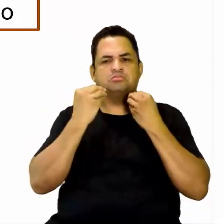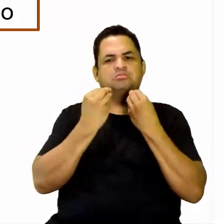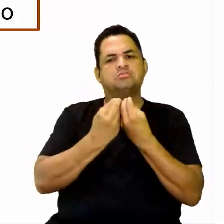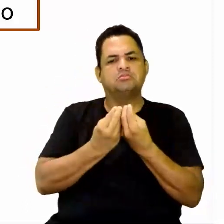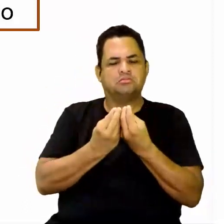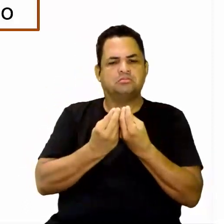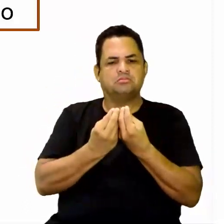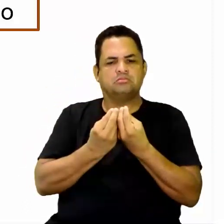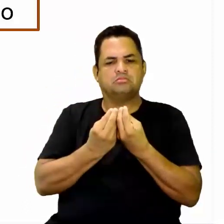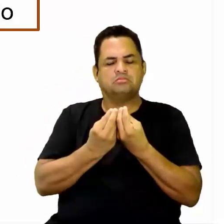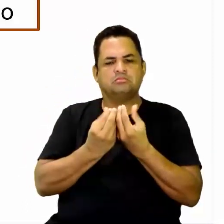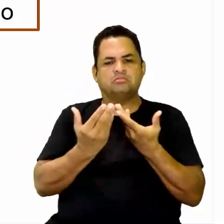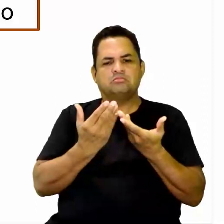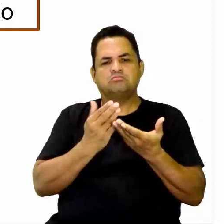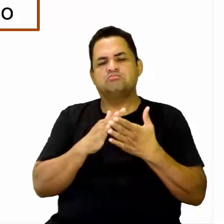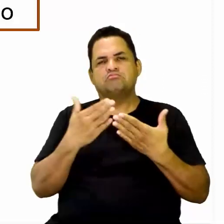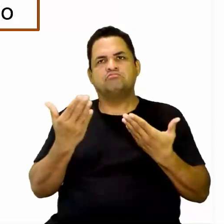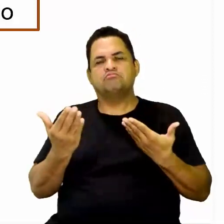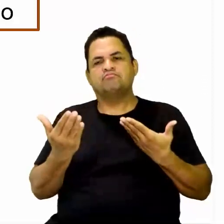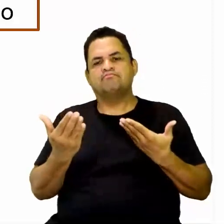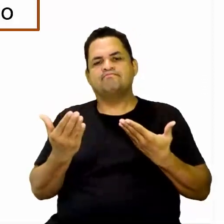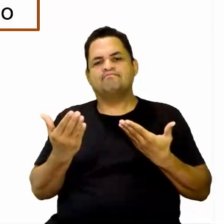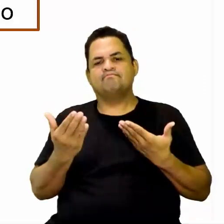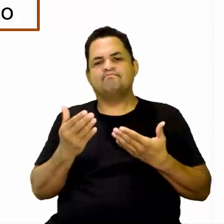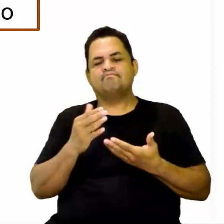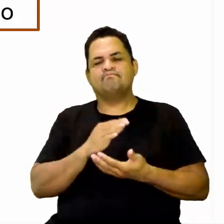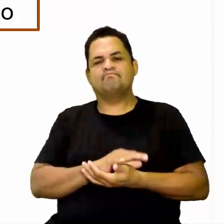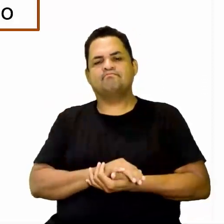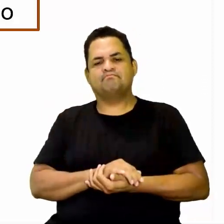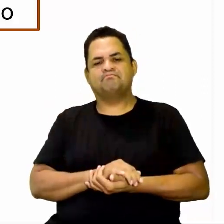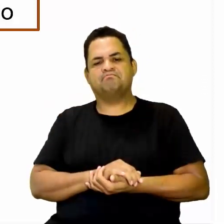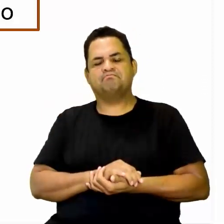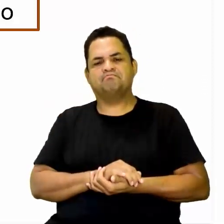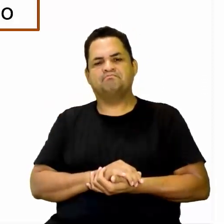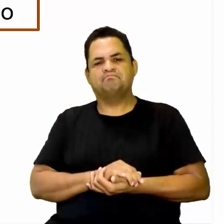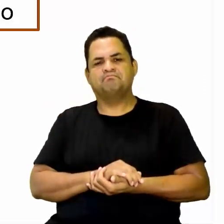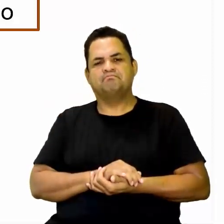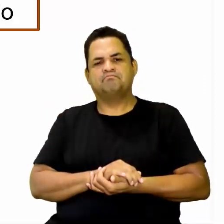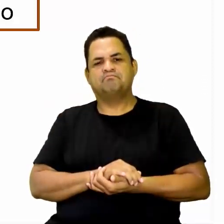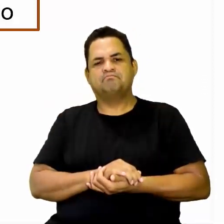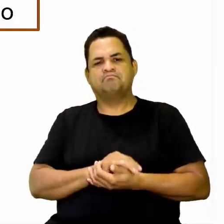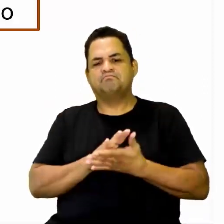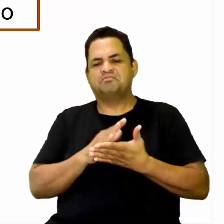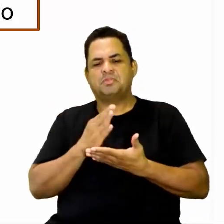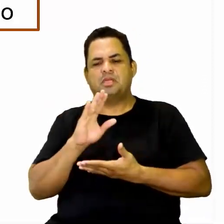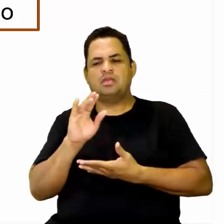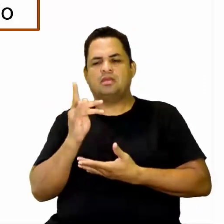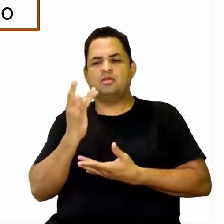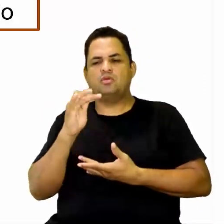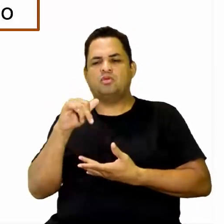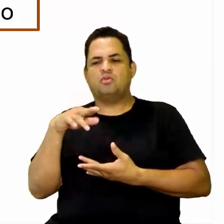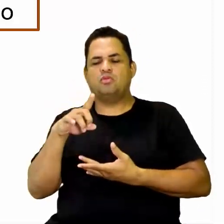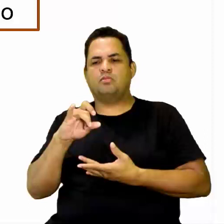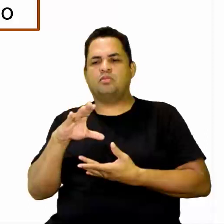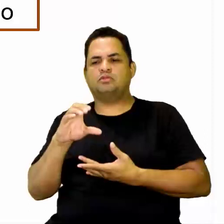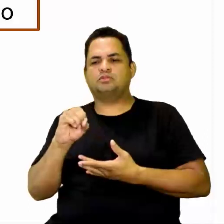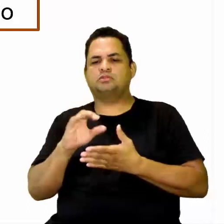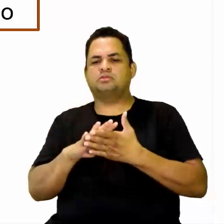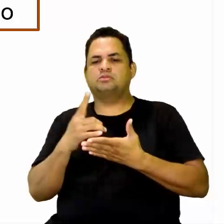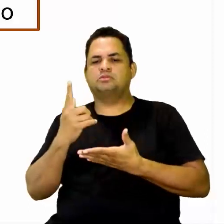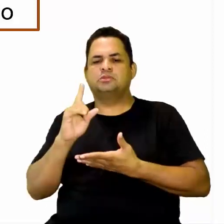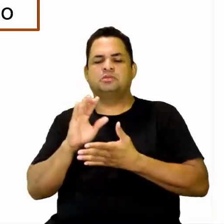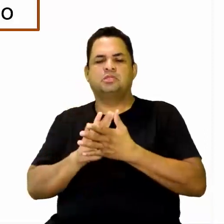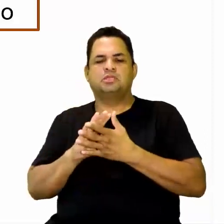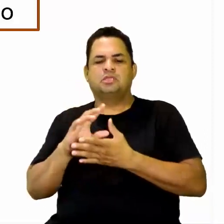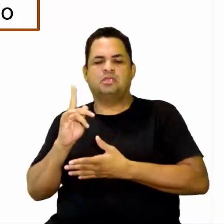substância, digamos assim, o sangue é homogêneo. O sangue não é